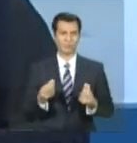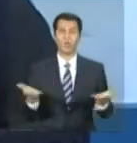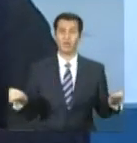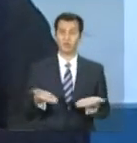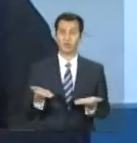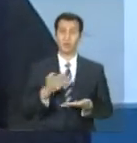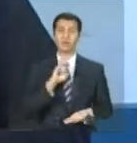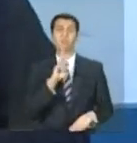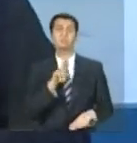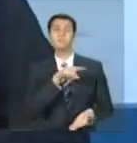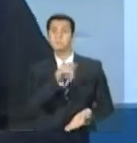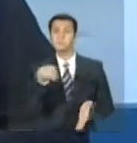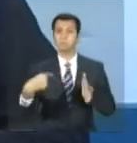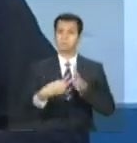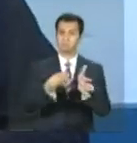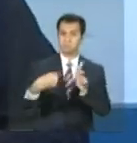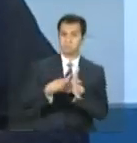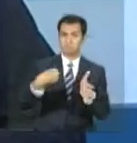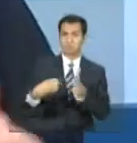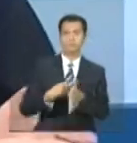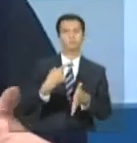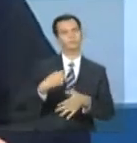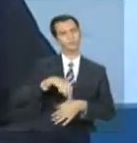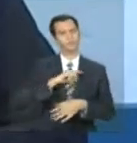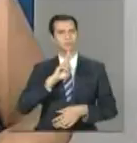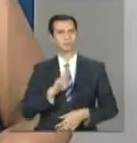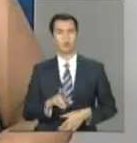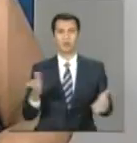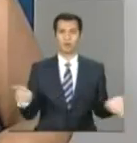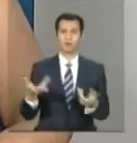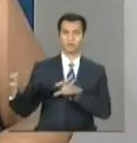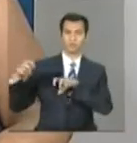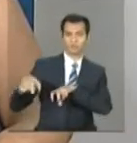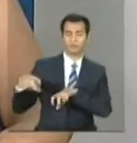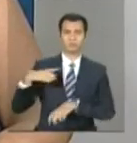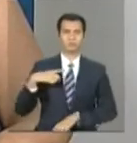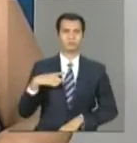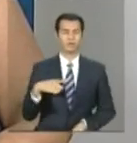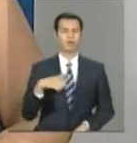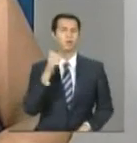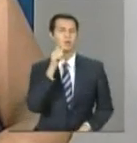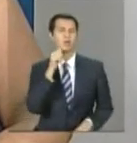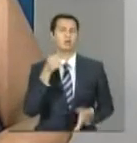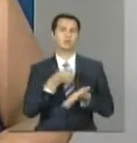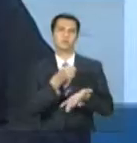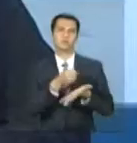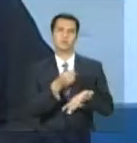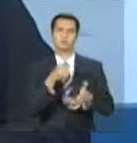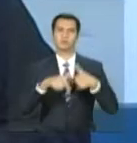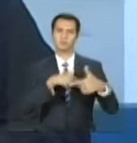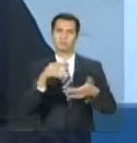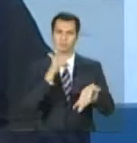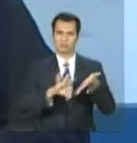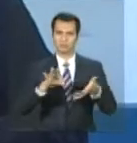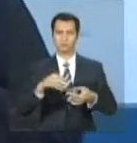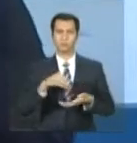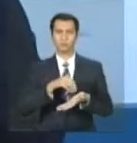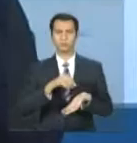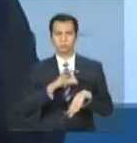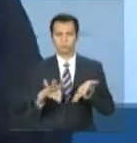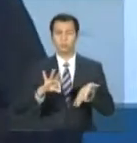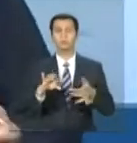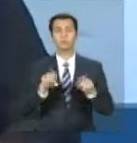às perguntas enviadas pelos telespectadores. Comigo no estúdio estão a assessora do Cadastro Único, Fernanda de Paula, e